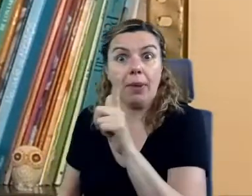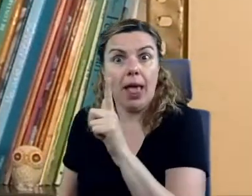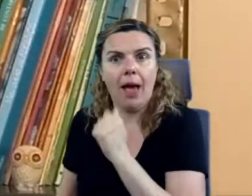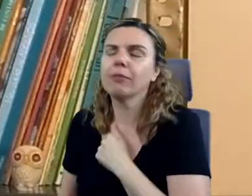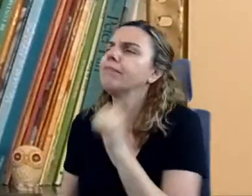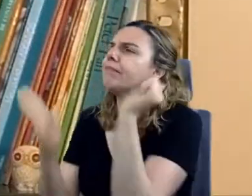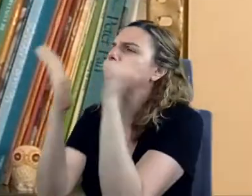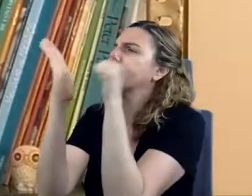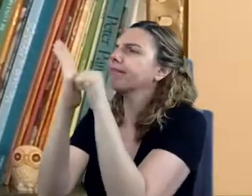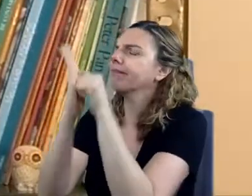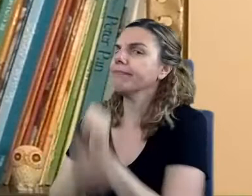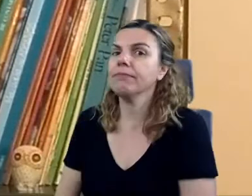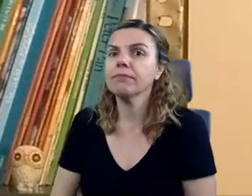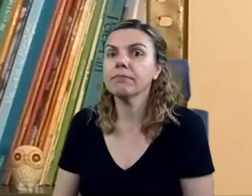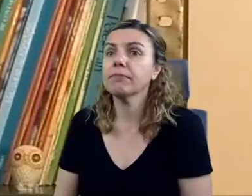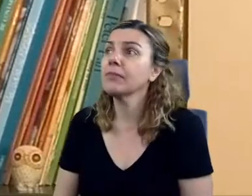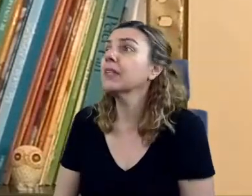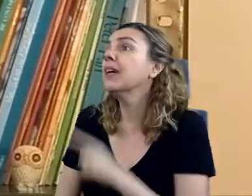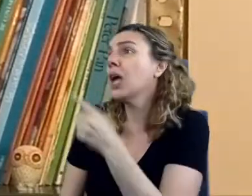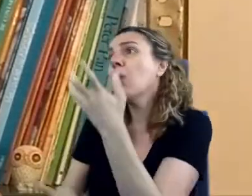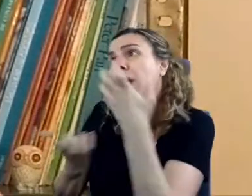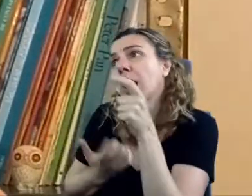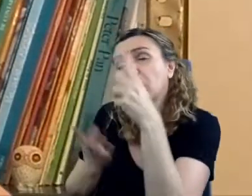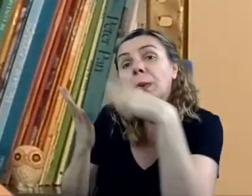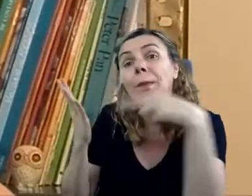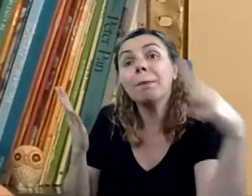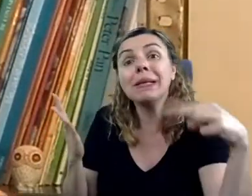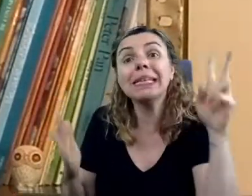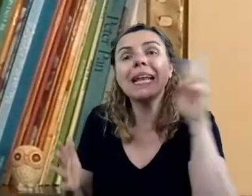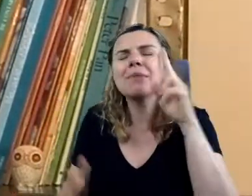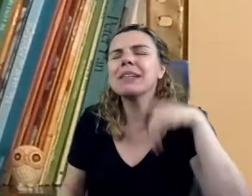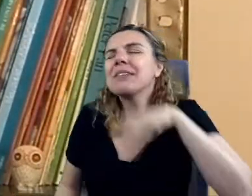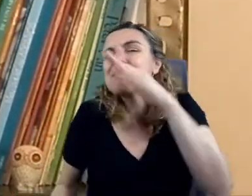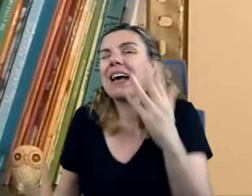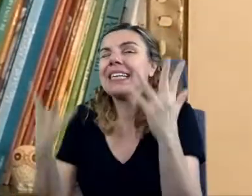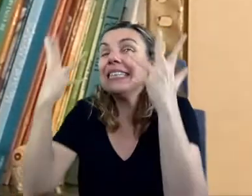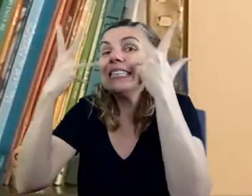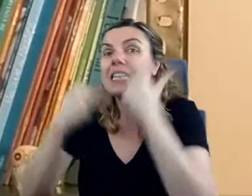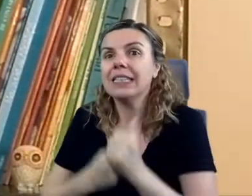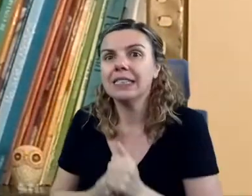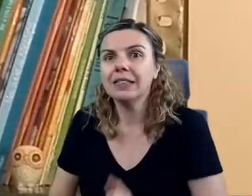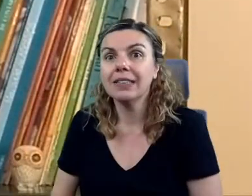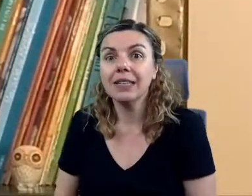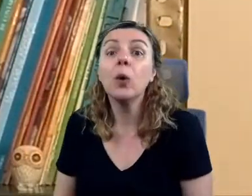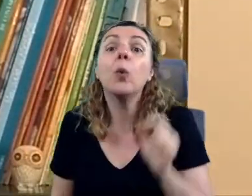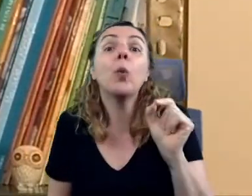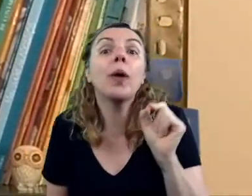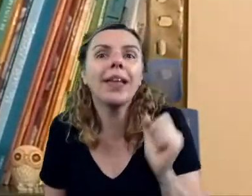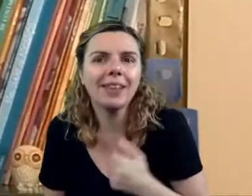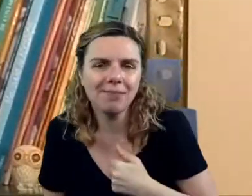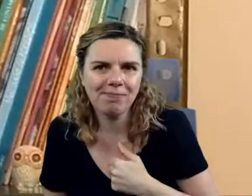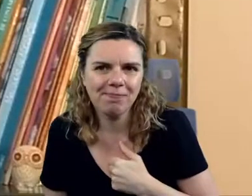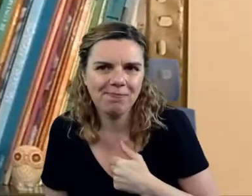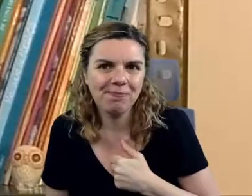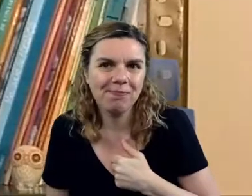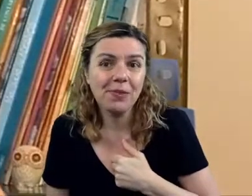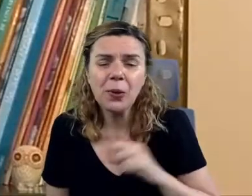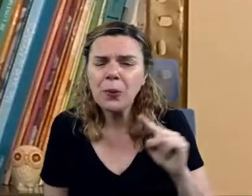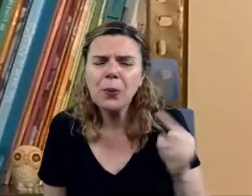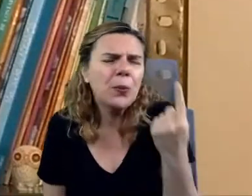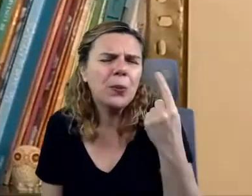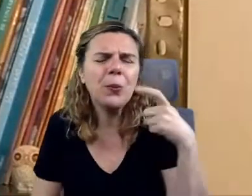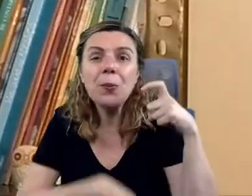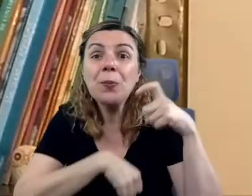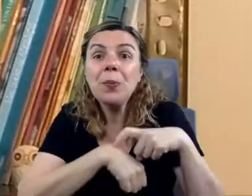bateu à porta de Gabriel. Queria que ele pintasse a sua lembrança mais linda. Tinha sido, talvez,